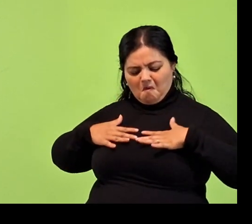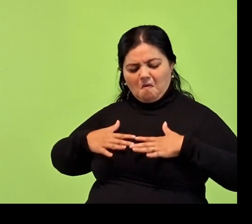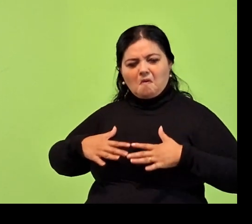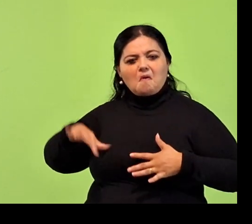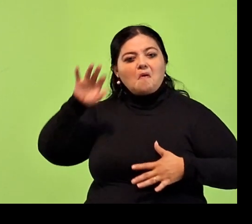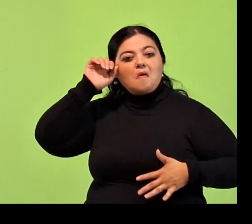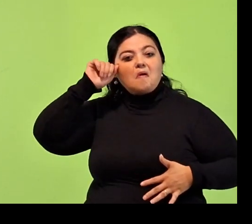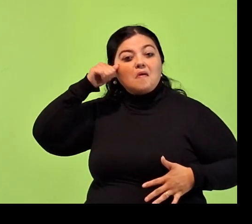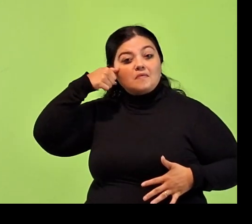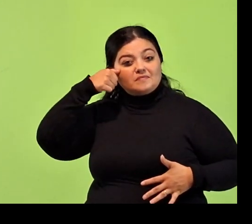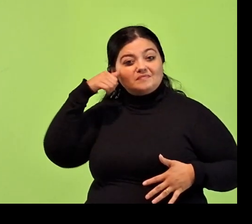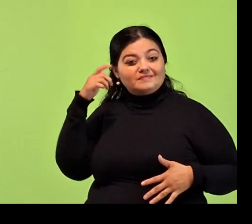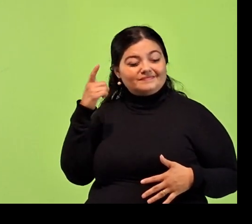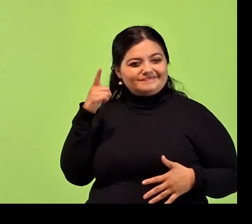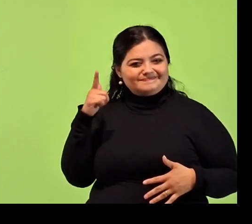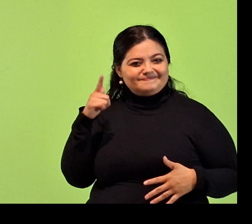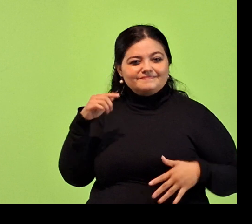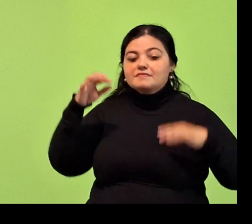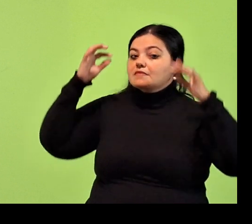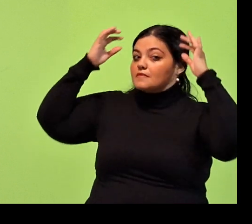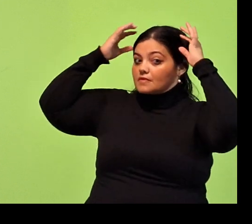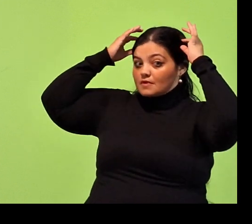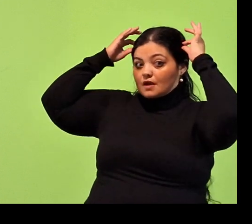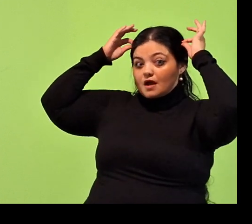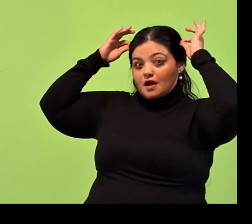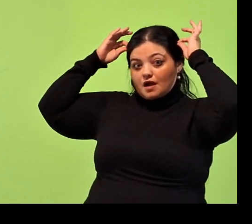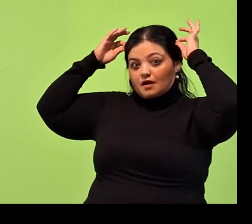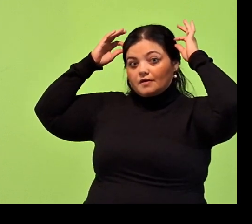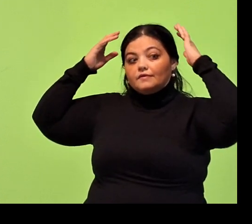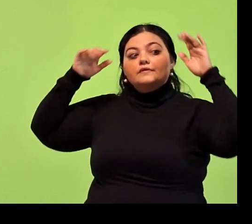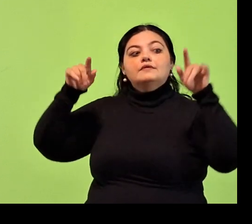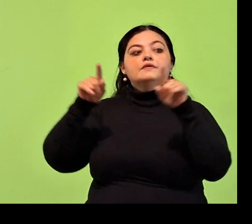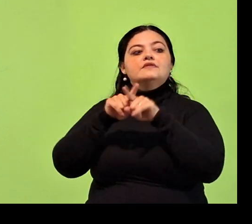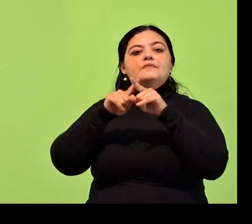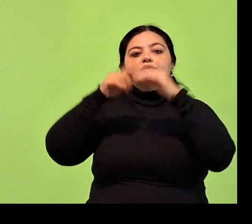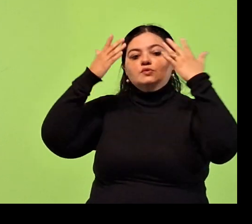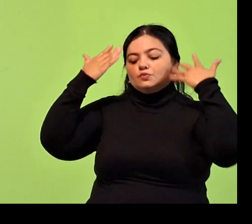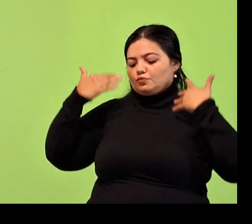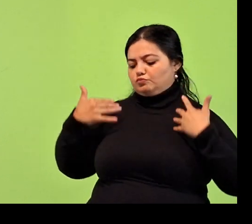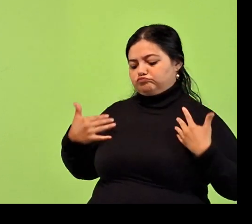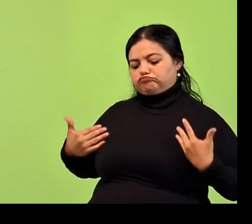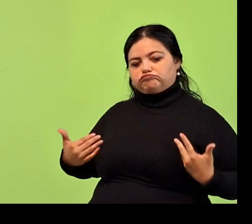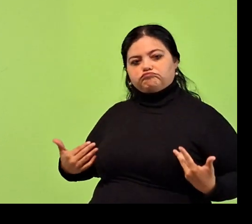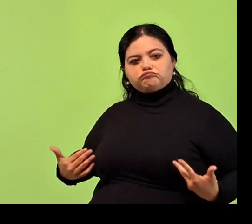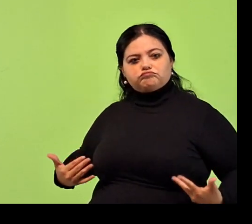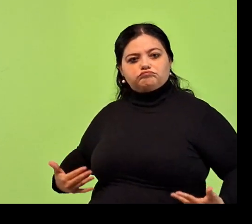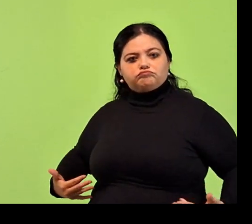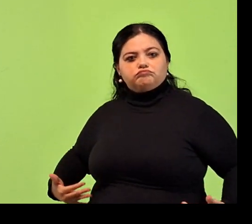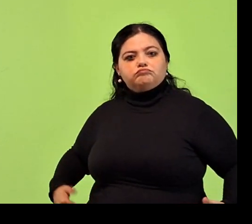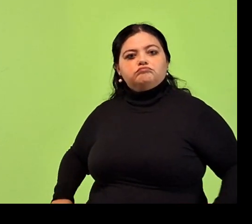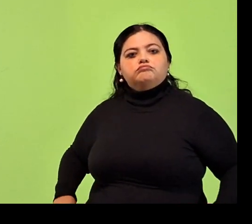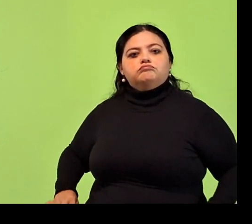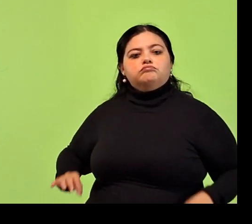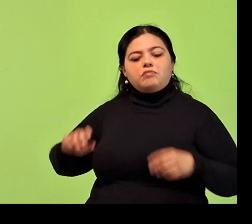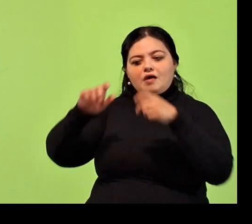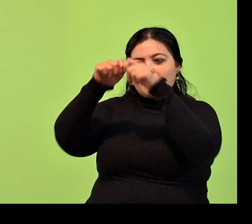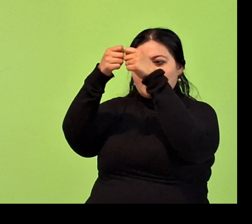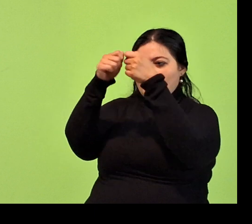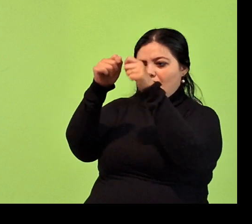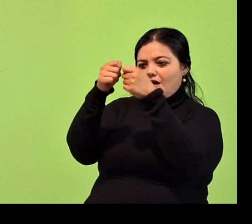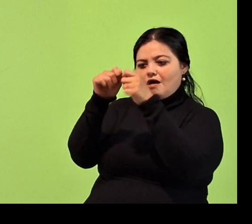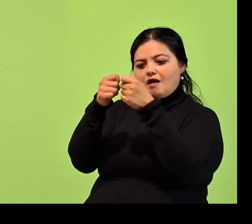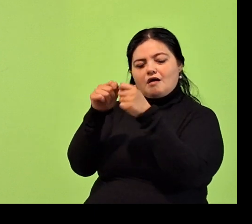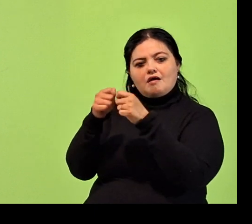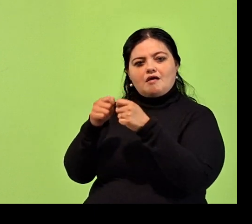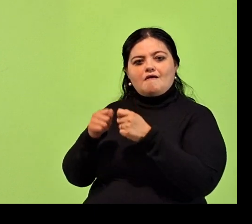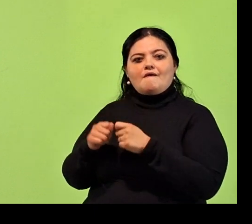petróleo, meus cabelos e toda a parte de baixo do meu corpo trançadas em 4 quilos